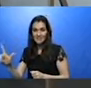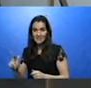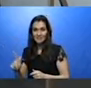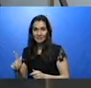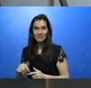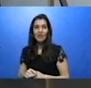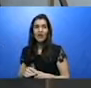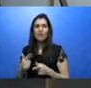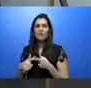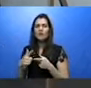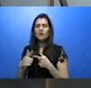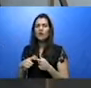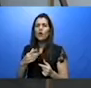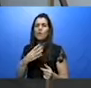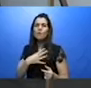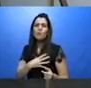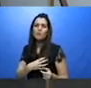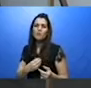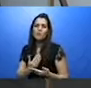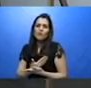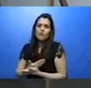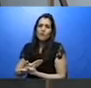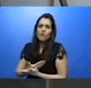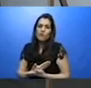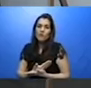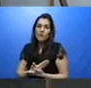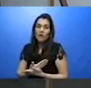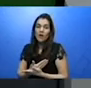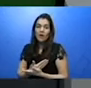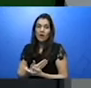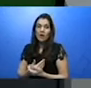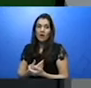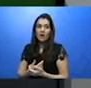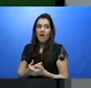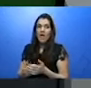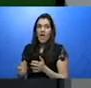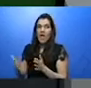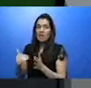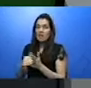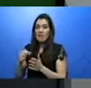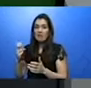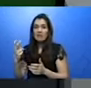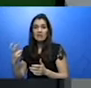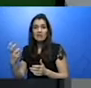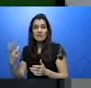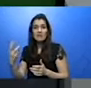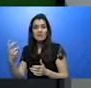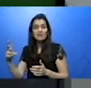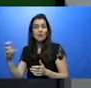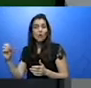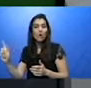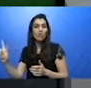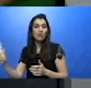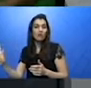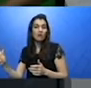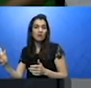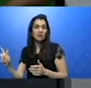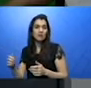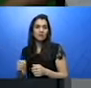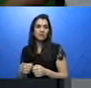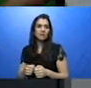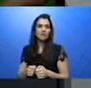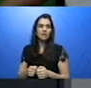de 350 gramas e um lobo adulto pesa entre 25 e 30 quilogramas, ou seja, essa